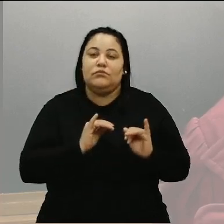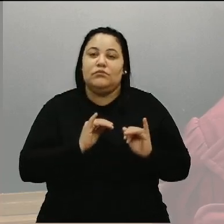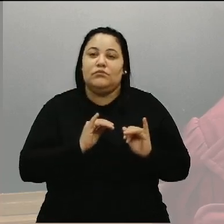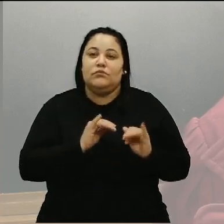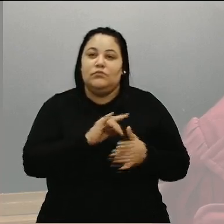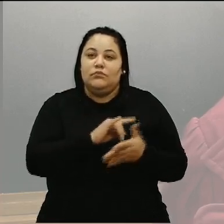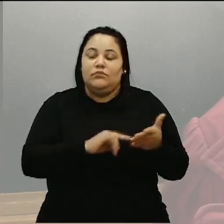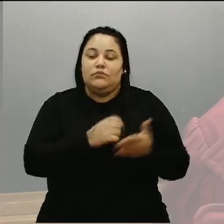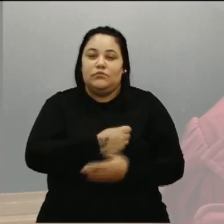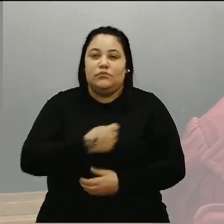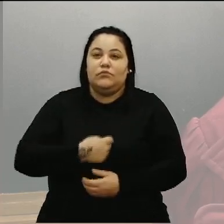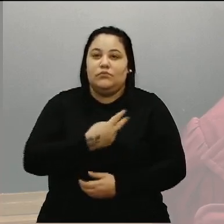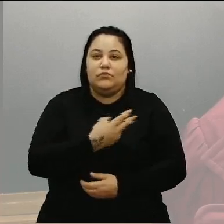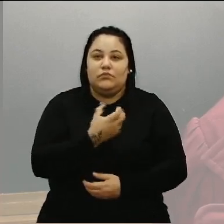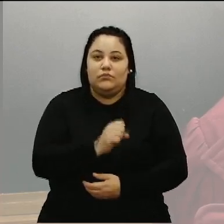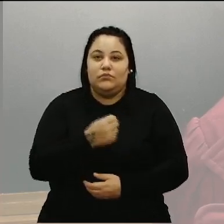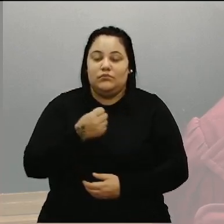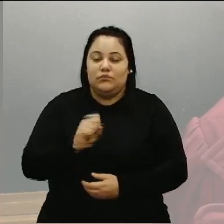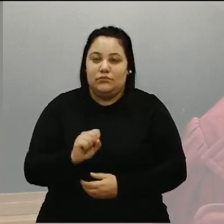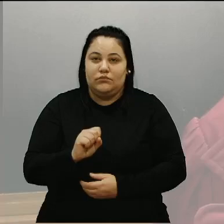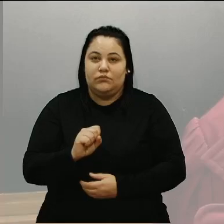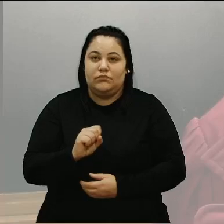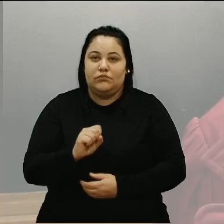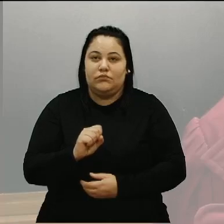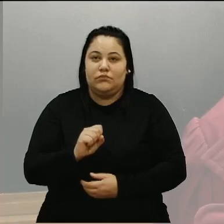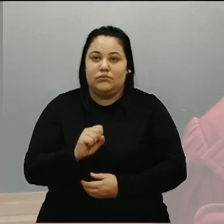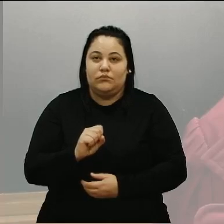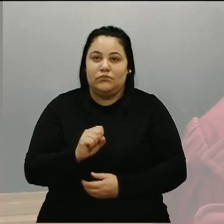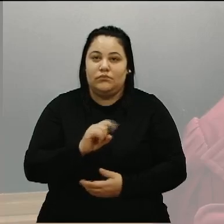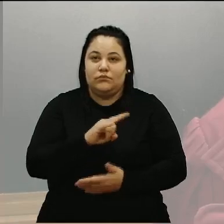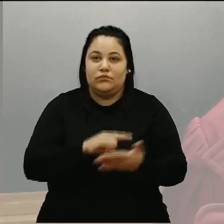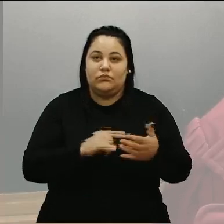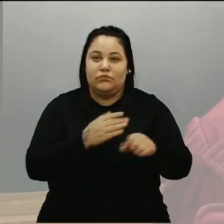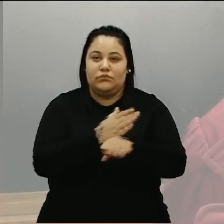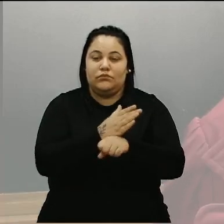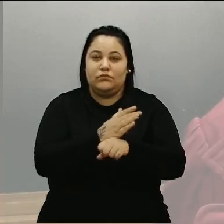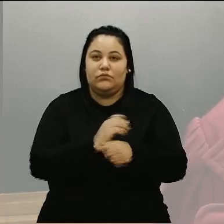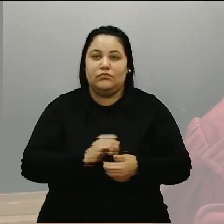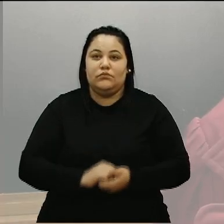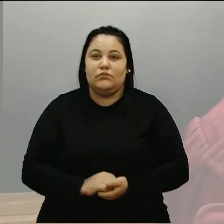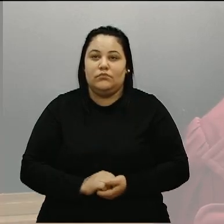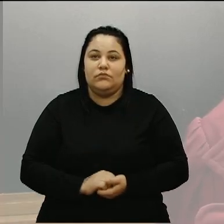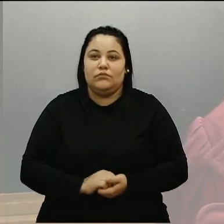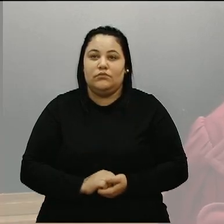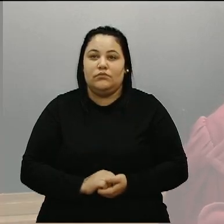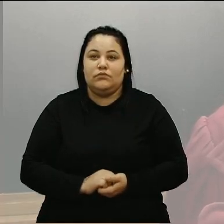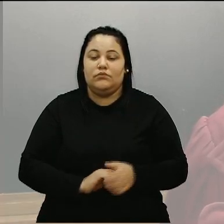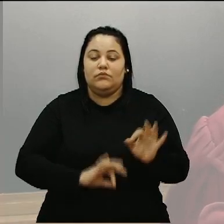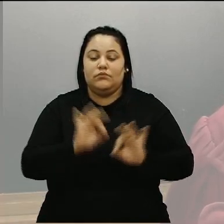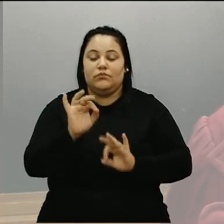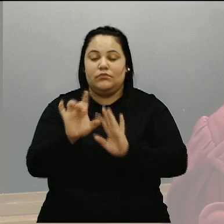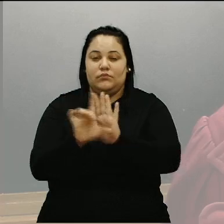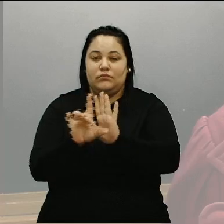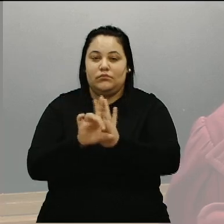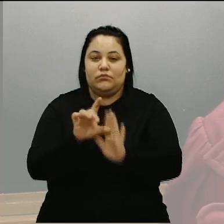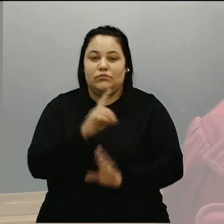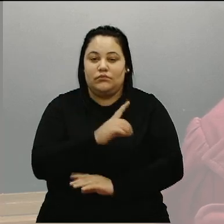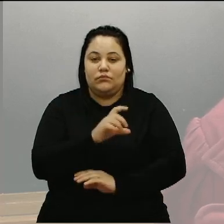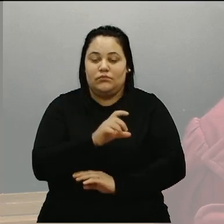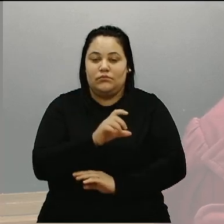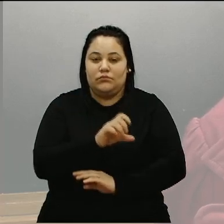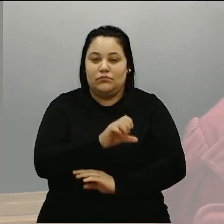número 288, parecer favorável ao projeto de lei 94, contido